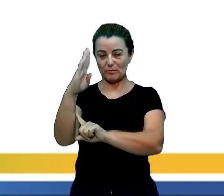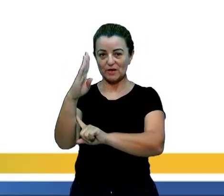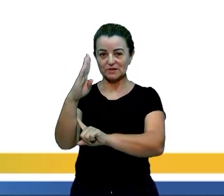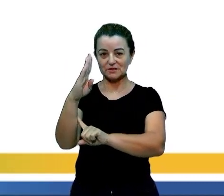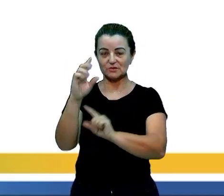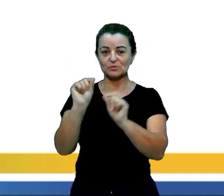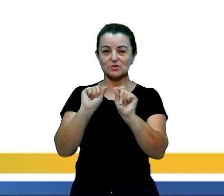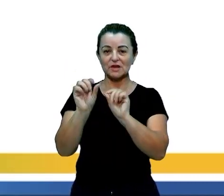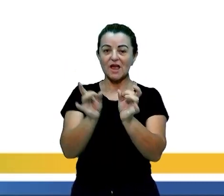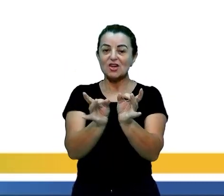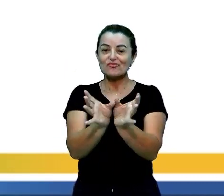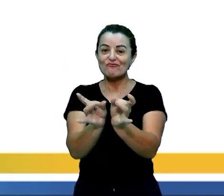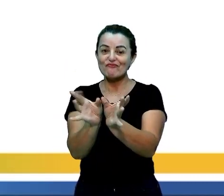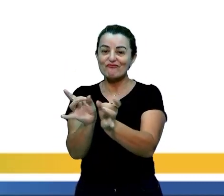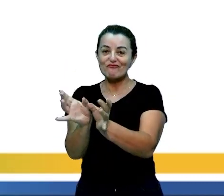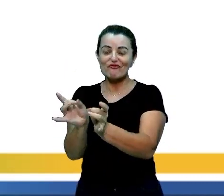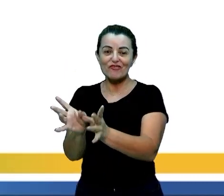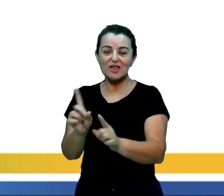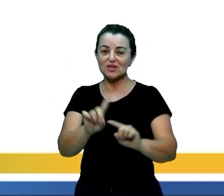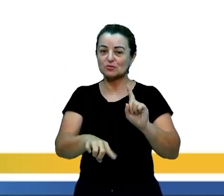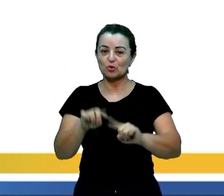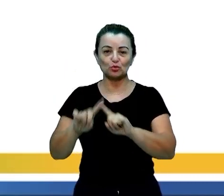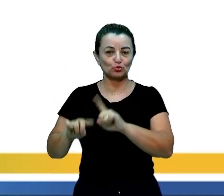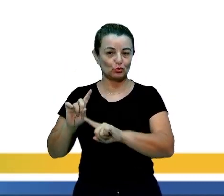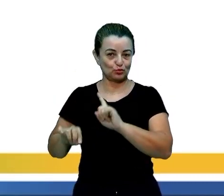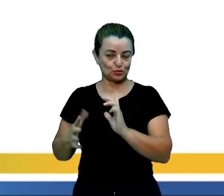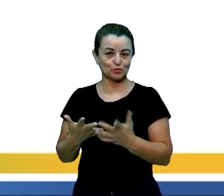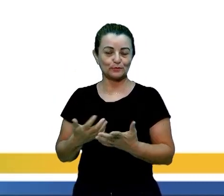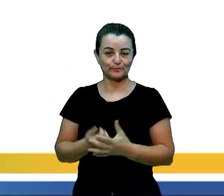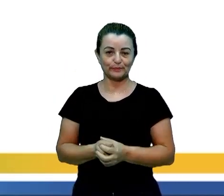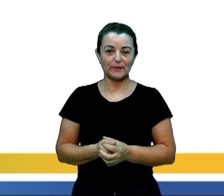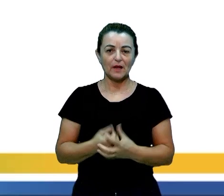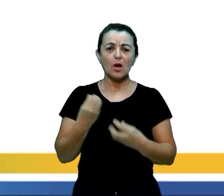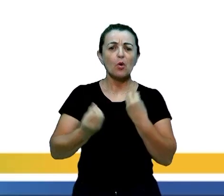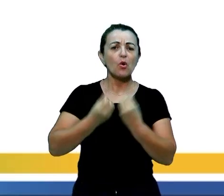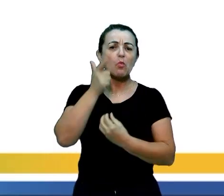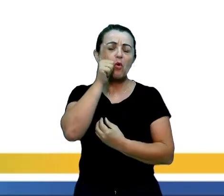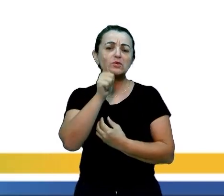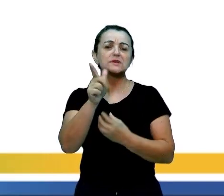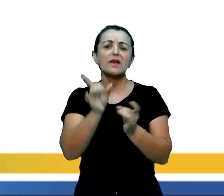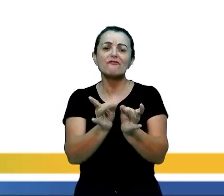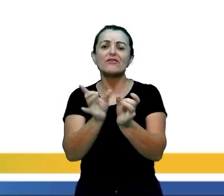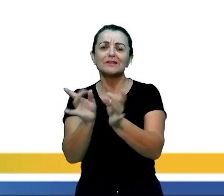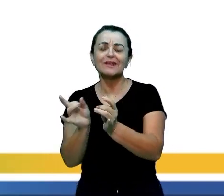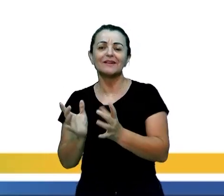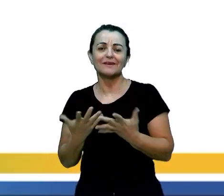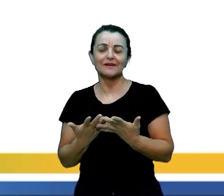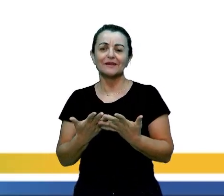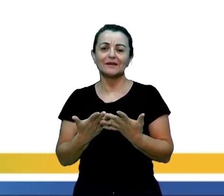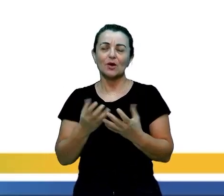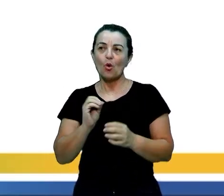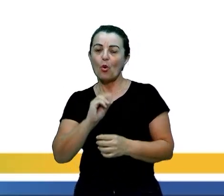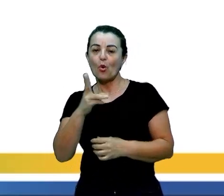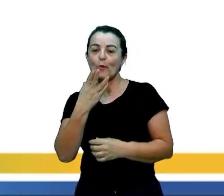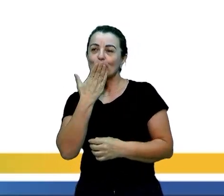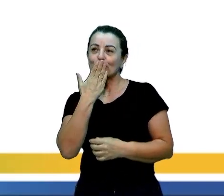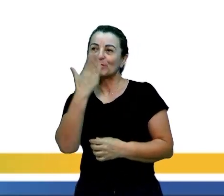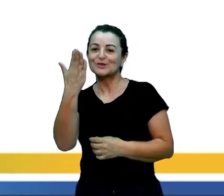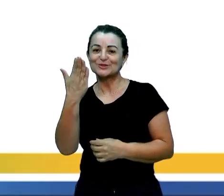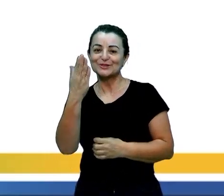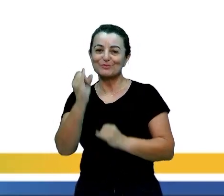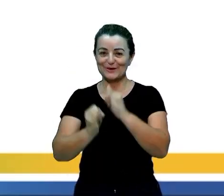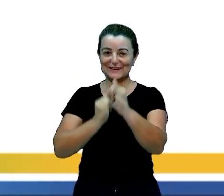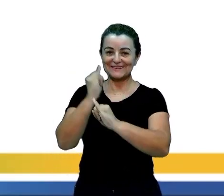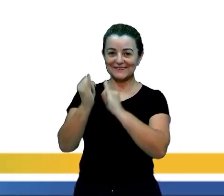de escoamento da produção. Como é que a gente consegue, por exemplo, fazer pedidos pela